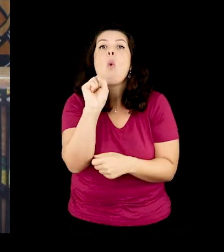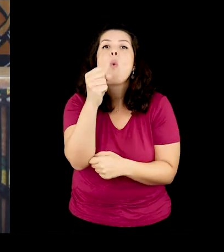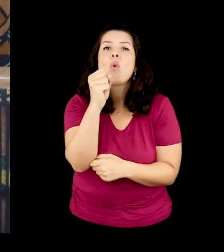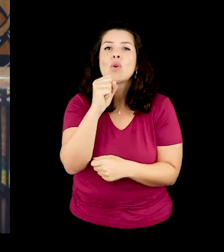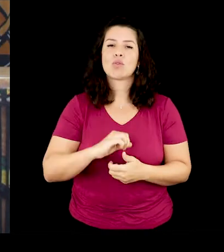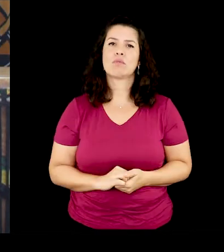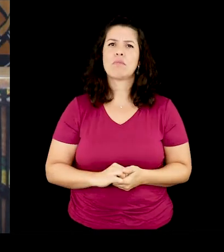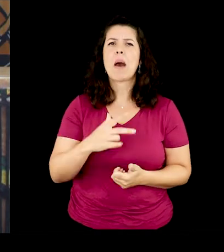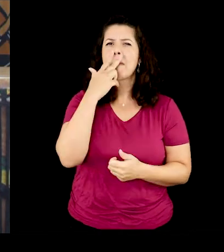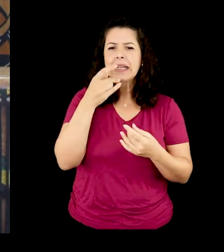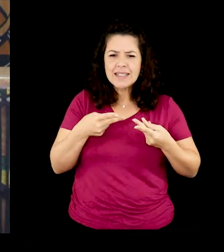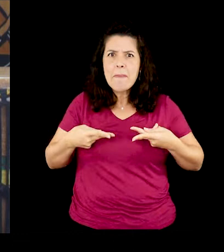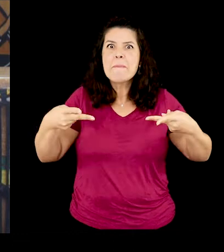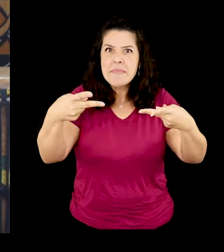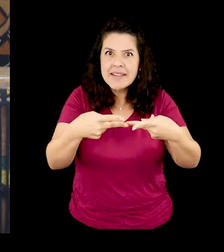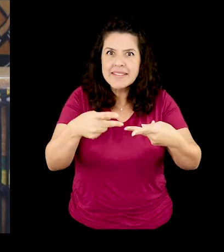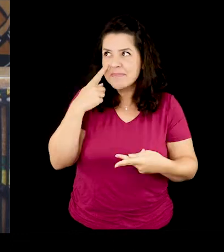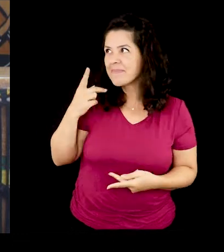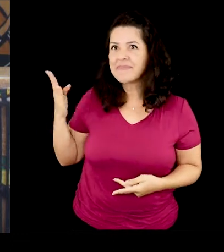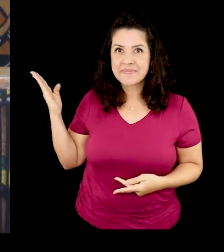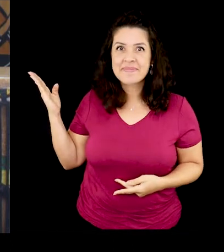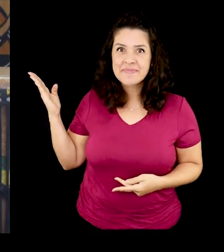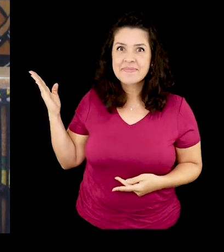Parece pizza, tá vendo?